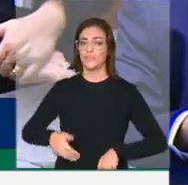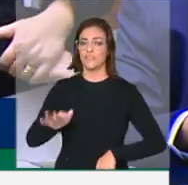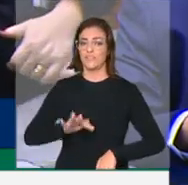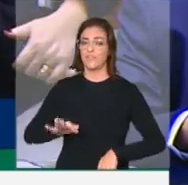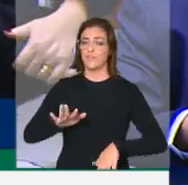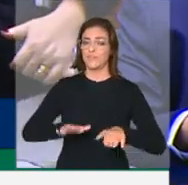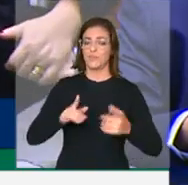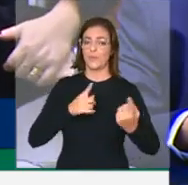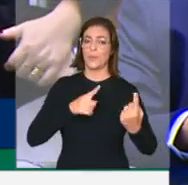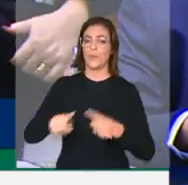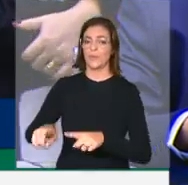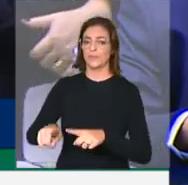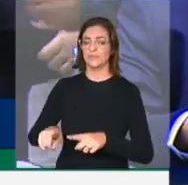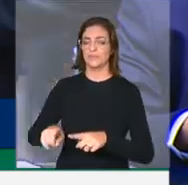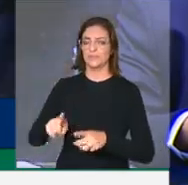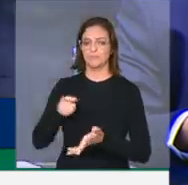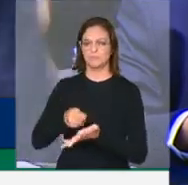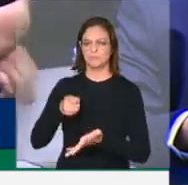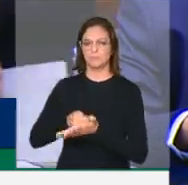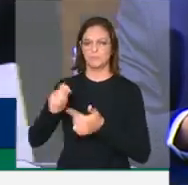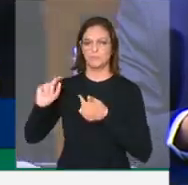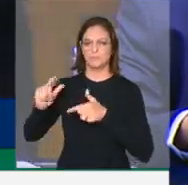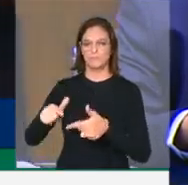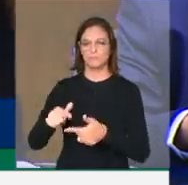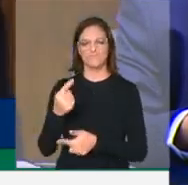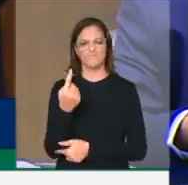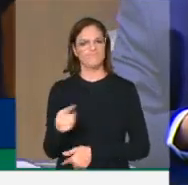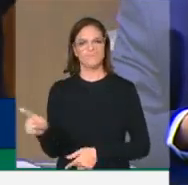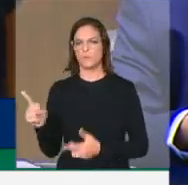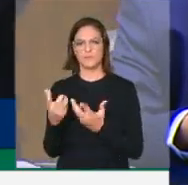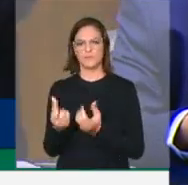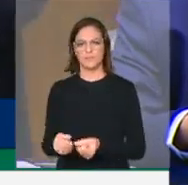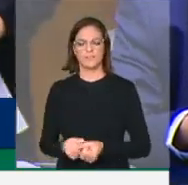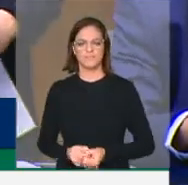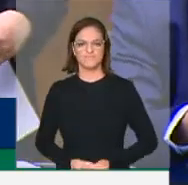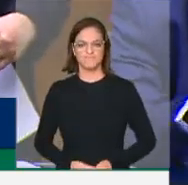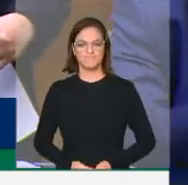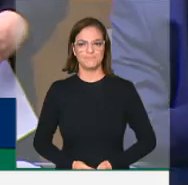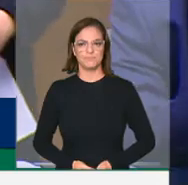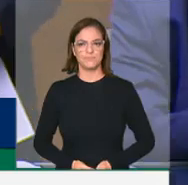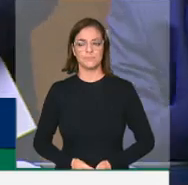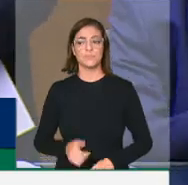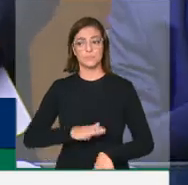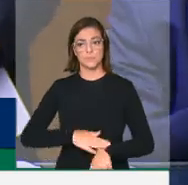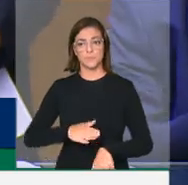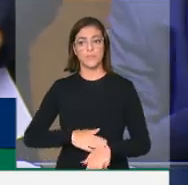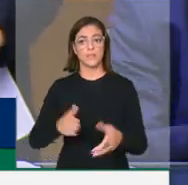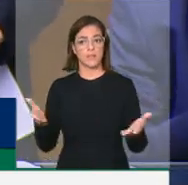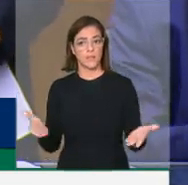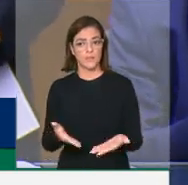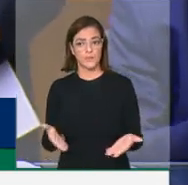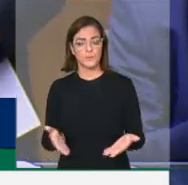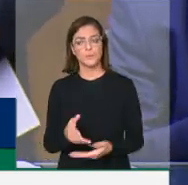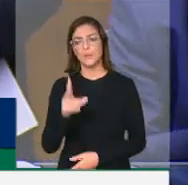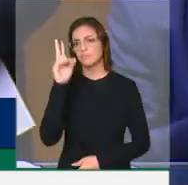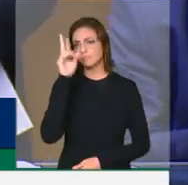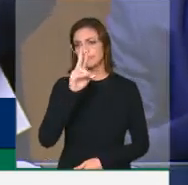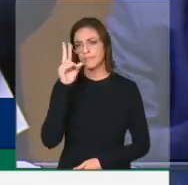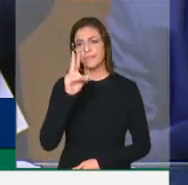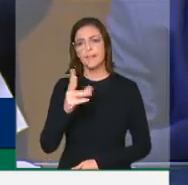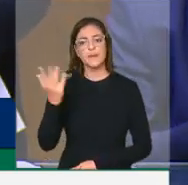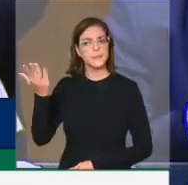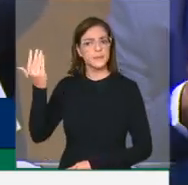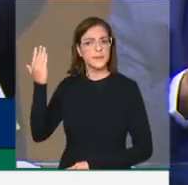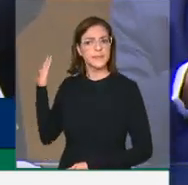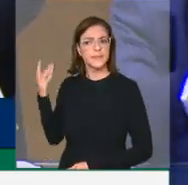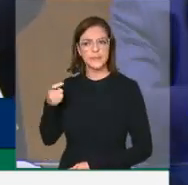coloca como autoritário, conservador e intolerante. O momento em que vivemos nos remete aos regimes mais totalitários